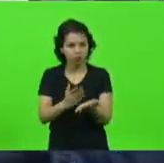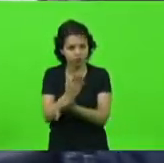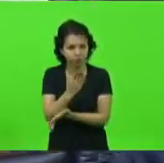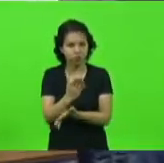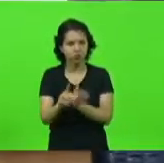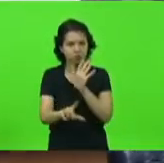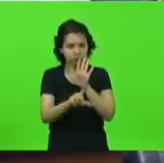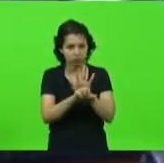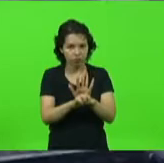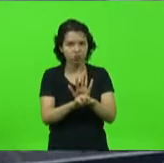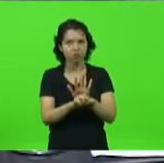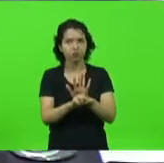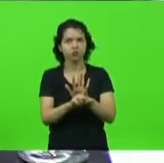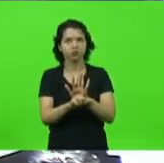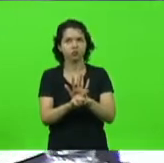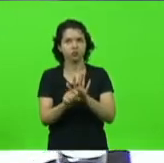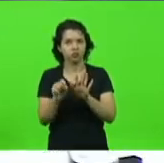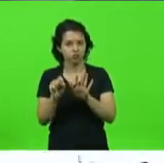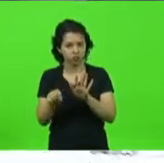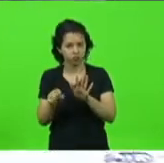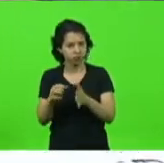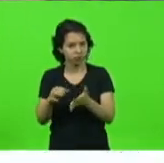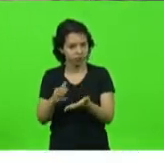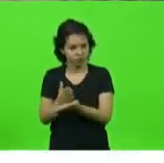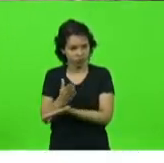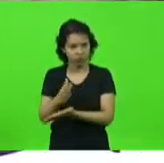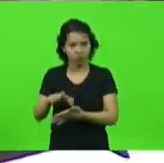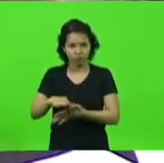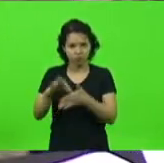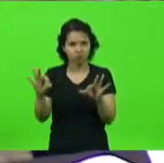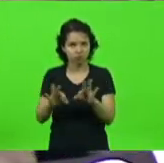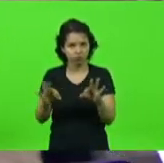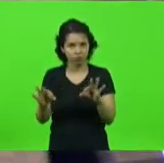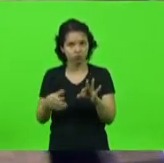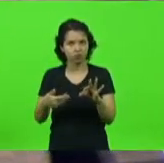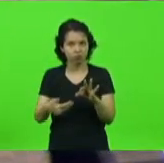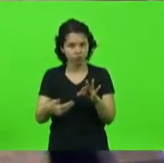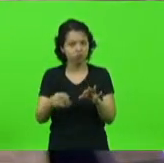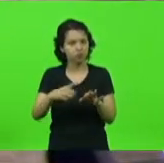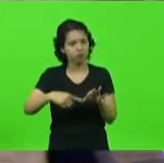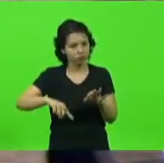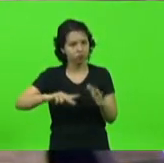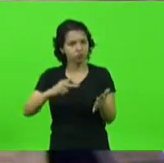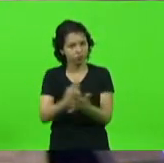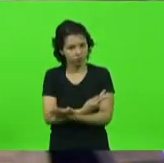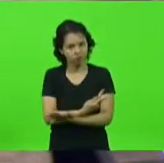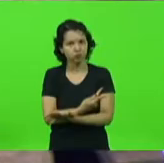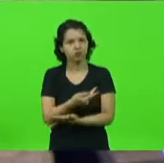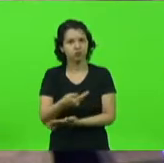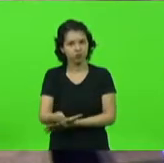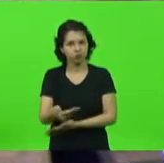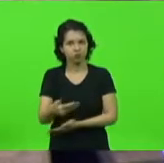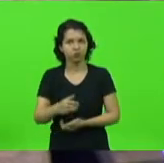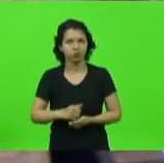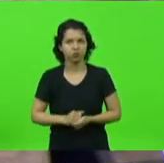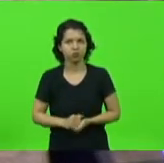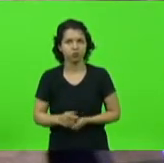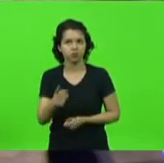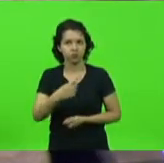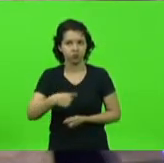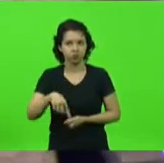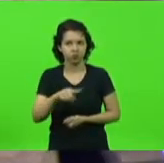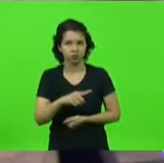lei no seu original, sem aprovar esse destaque, nós iremos cometer um grande equívoco. Nós estaremos fazendo um